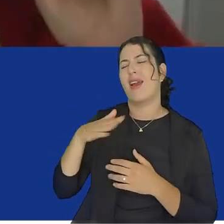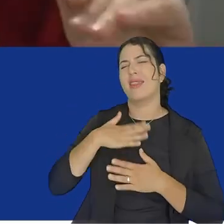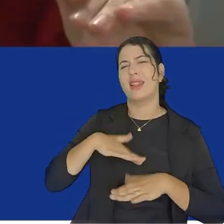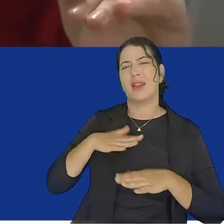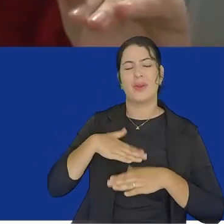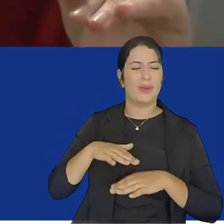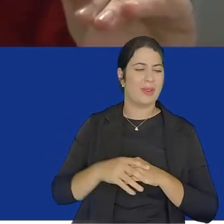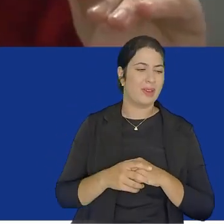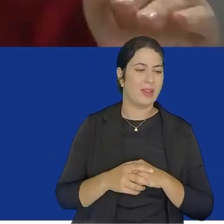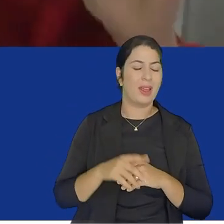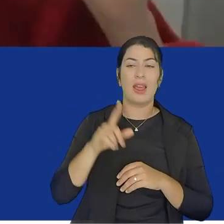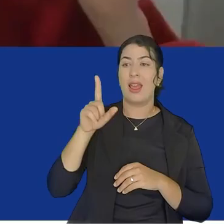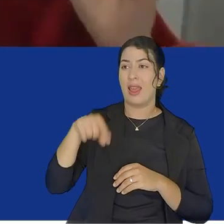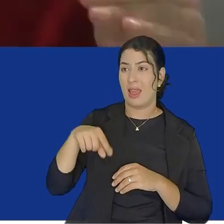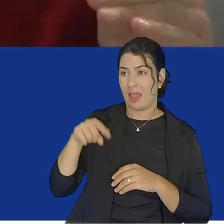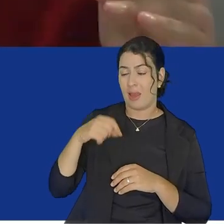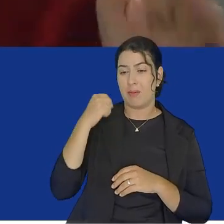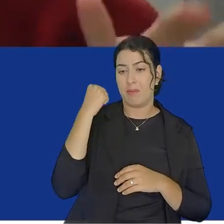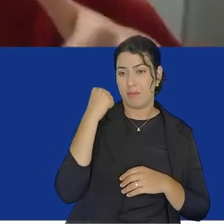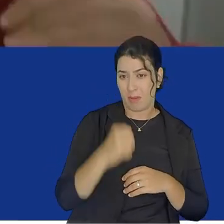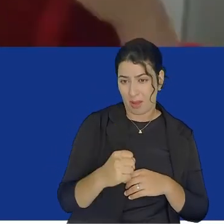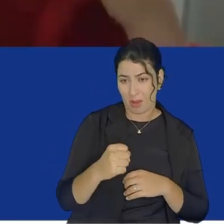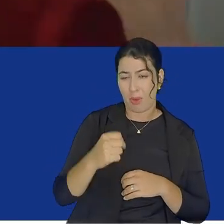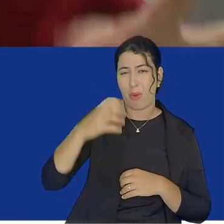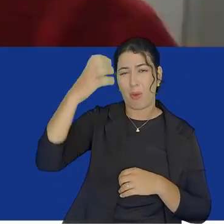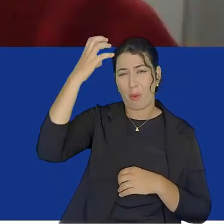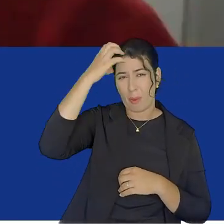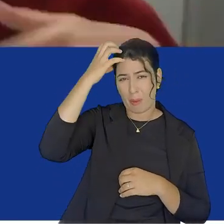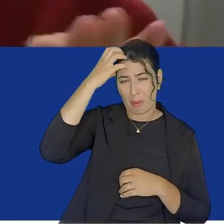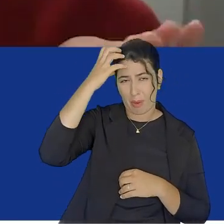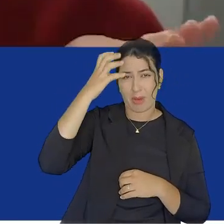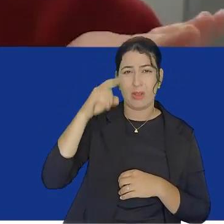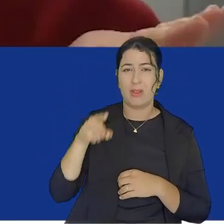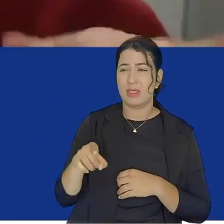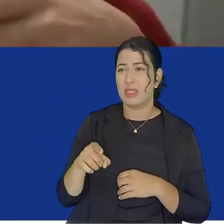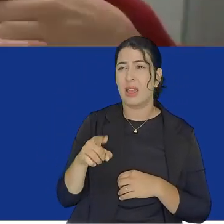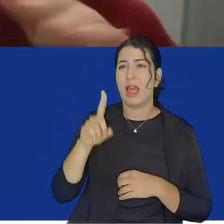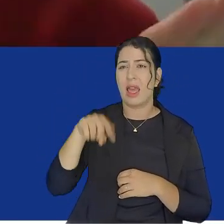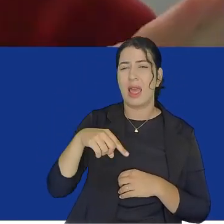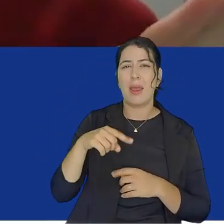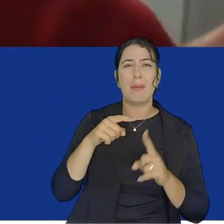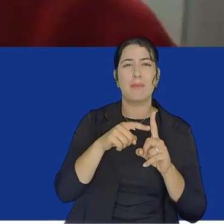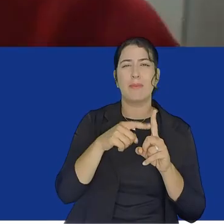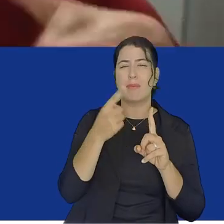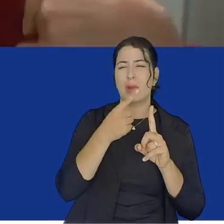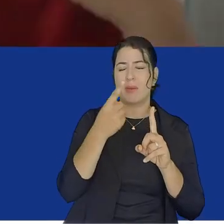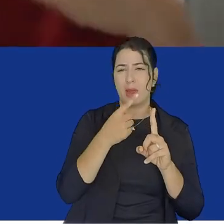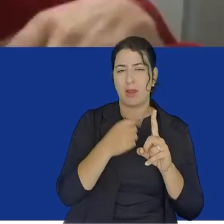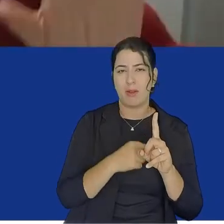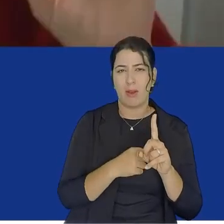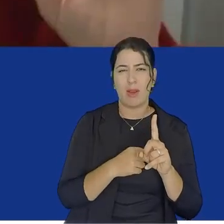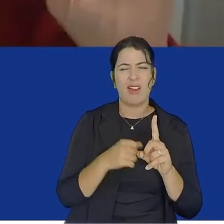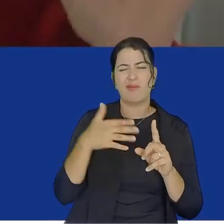homicídio culposo, você é réu primário, o senhor já tem mais de 60 anos, não vai dar nada, não vai dar nada, o